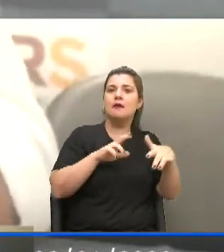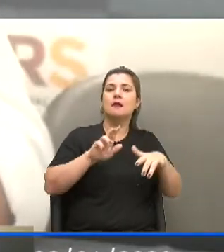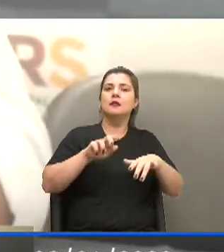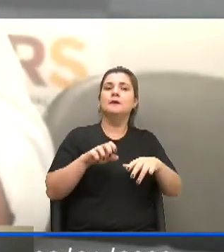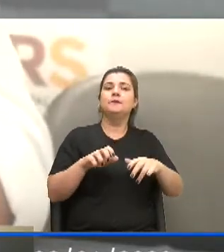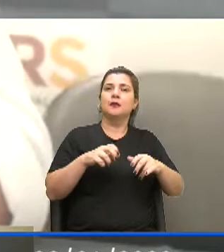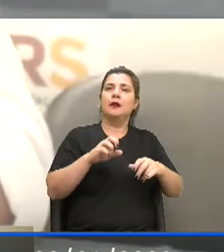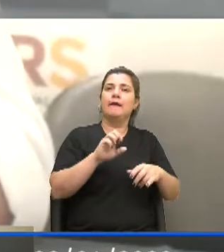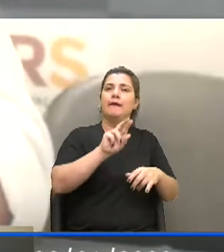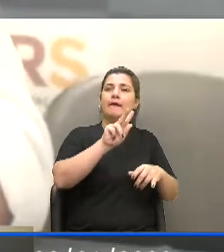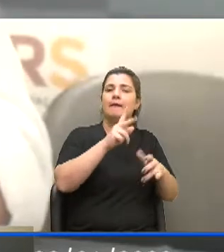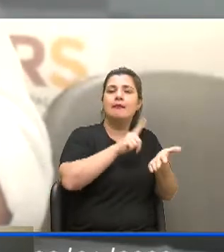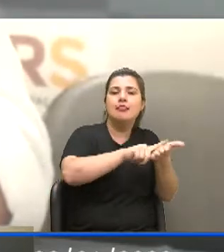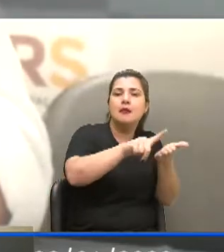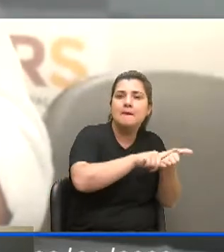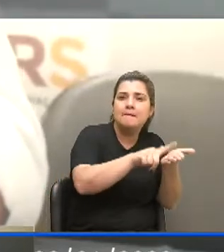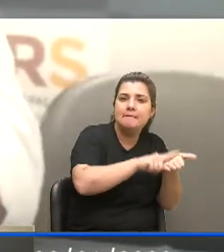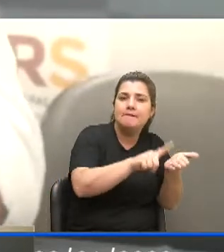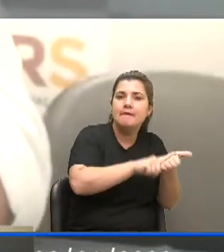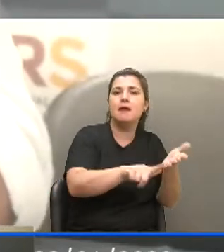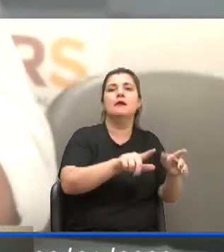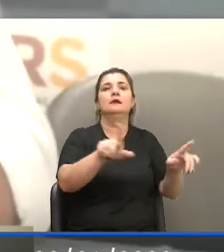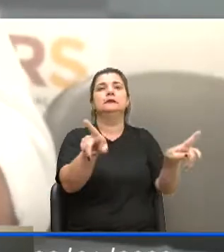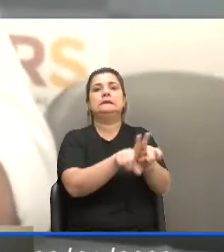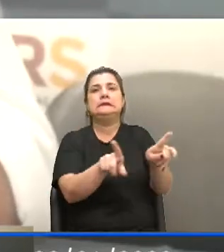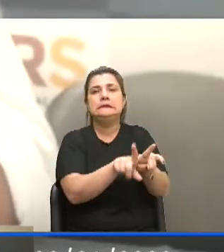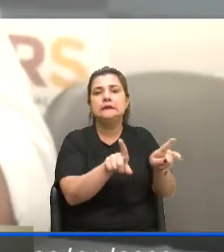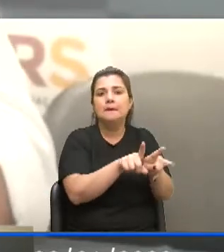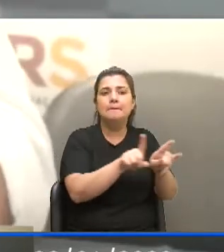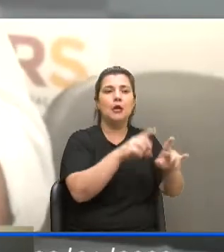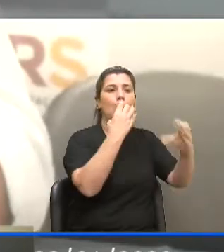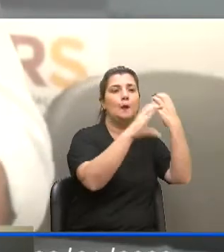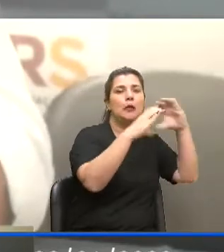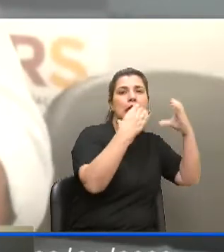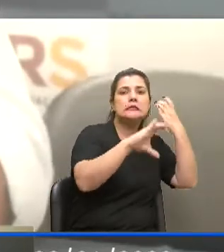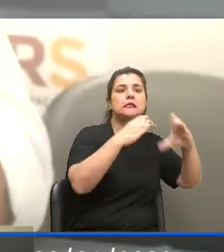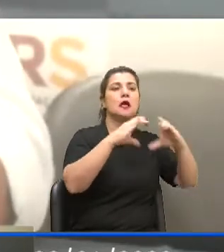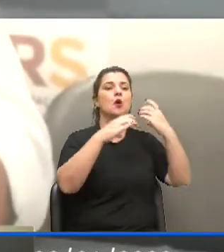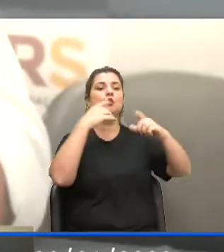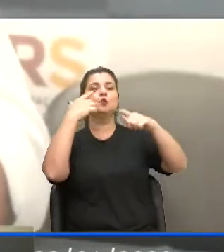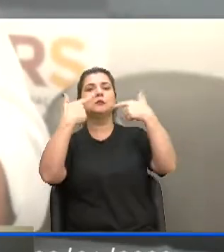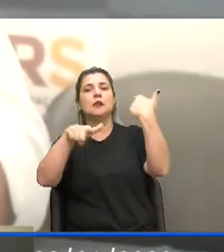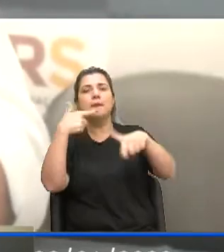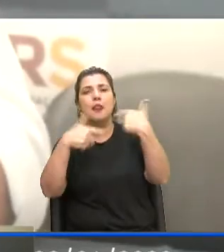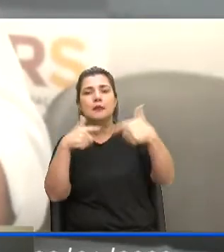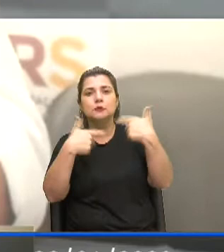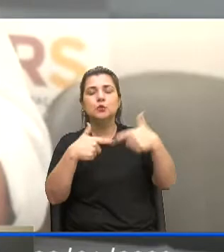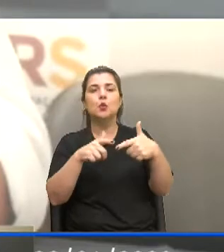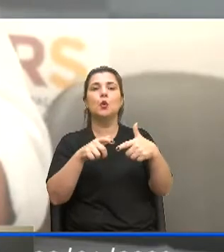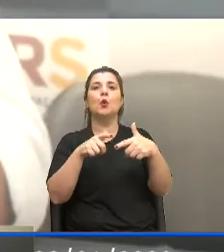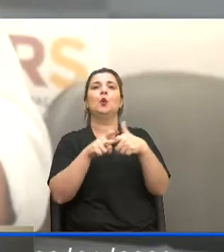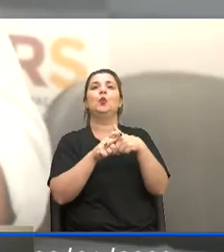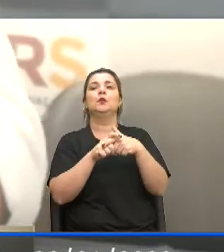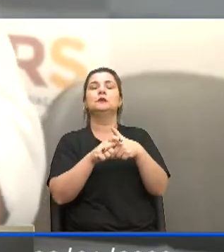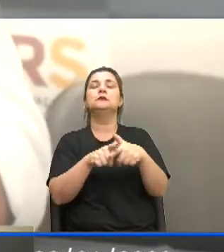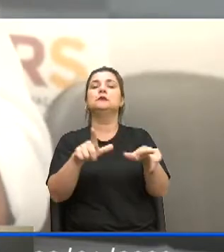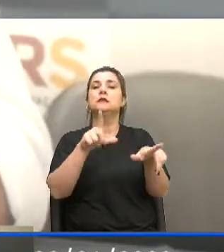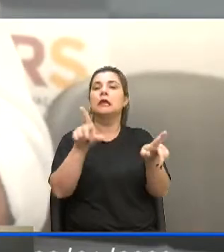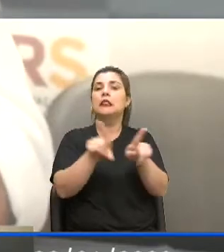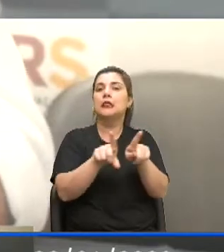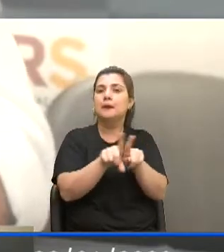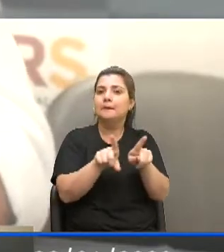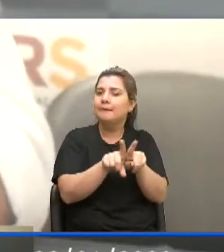reforço de orientação aos seus trabalhadores, reforço para que os trabalhadores adotem essas medidas de prevenção,